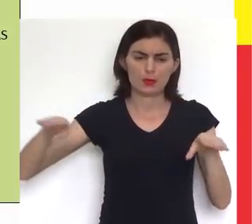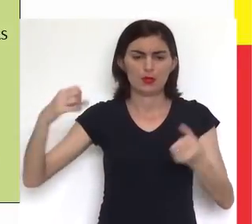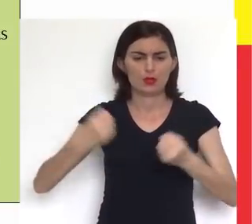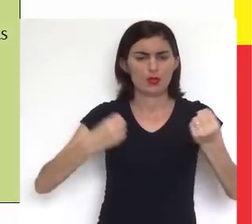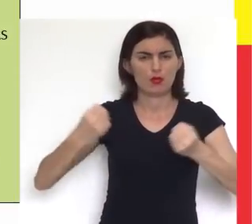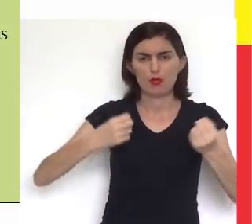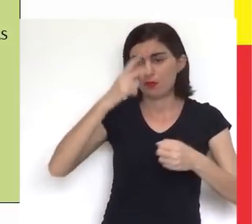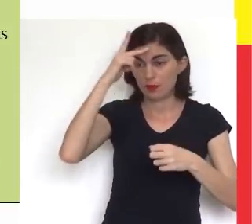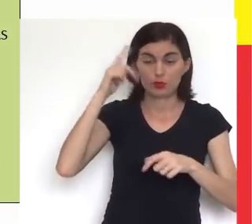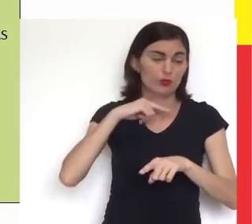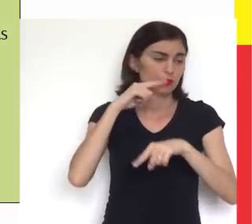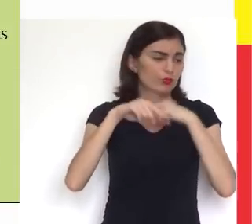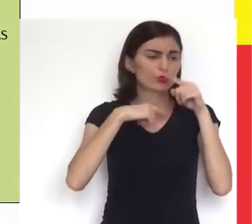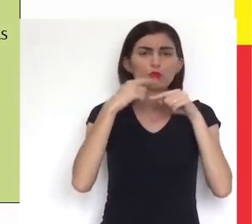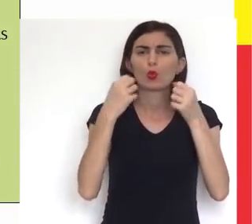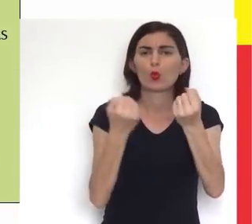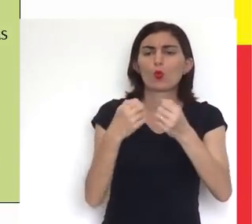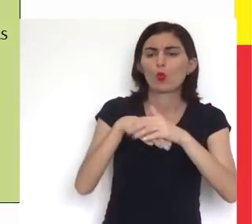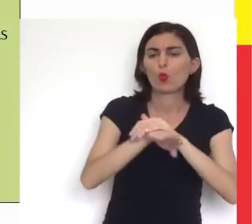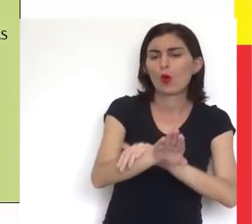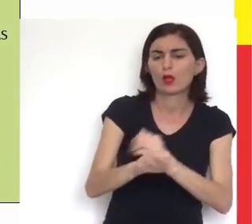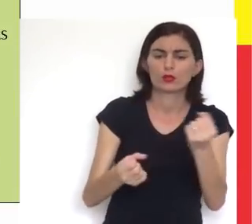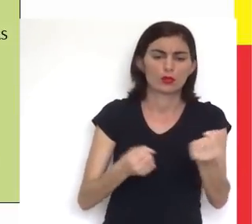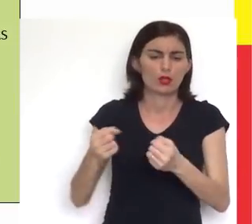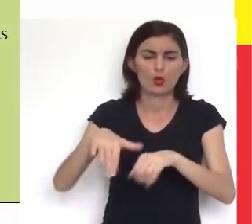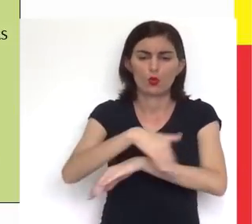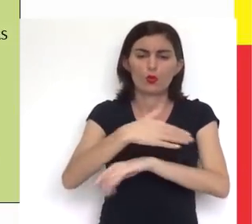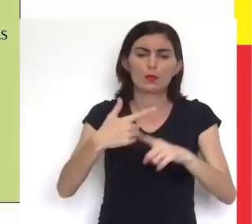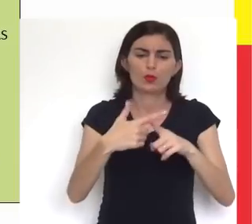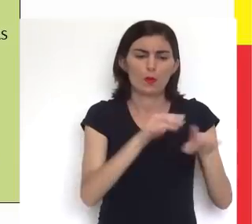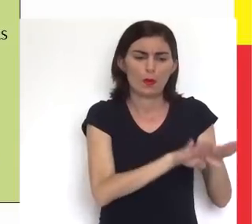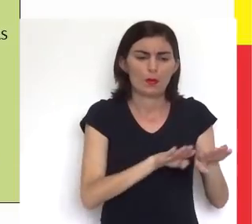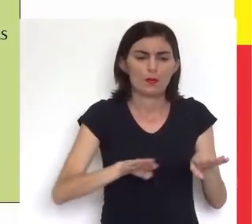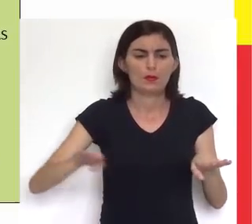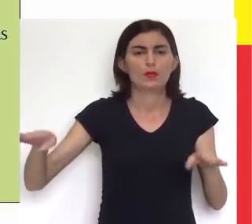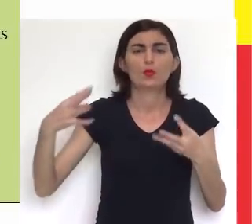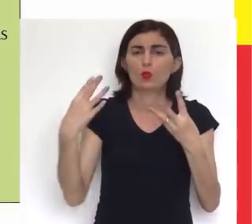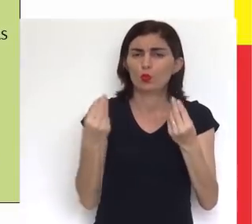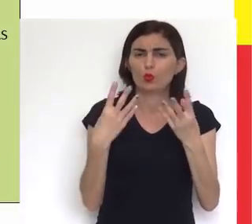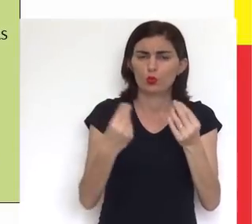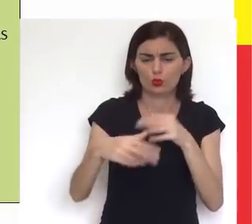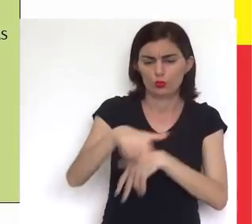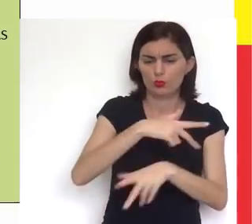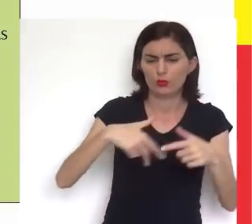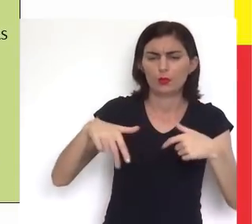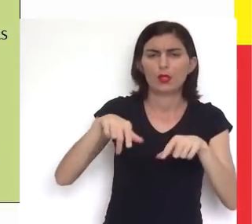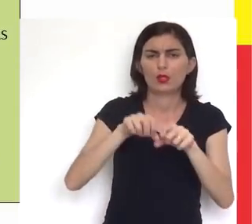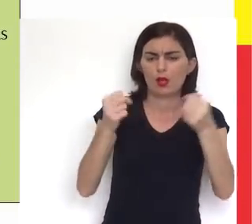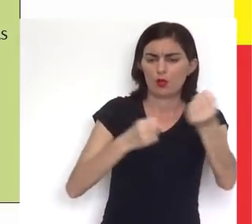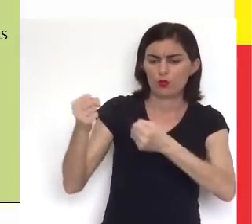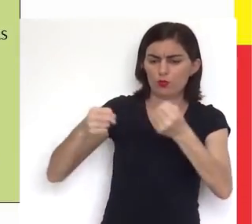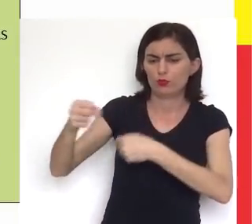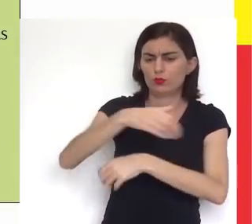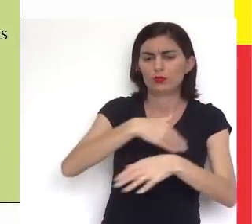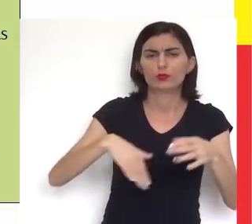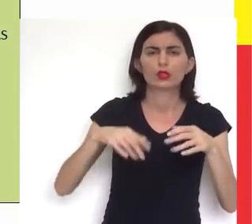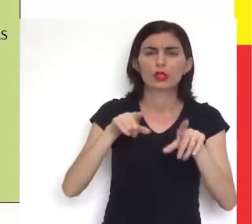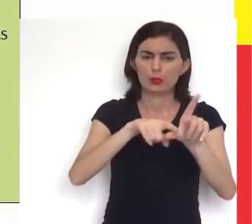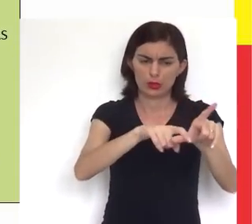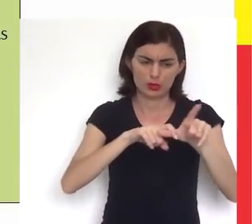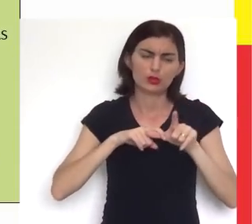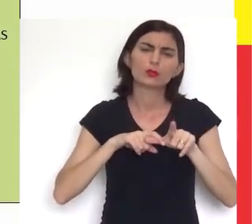estacionamentos. Pessoas não conseguem guardar seus carros na rua porque existe muito carro trafegando, tá? Existe também uma